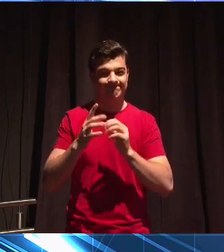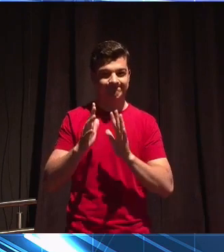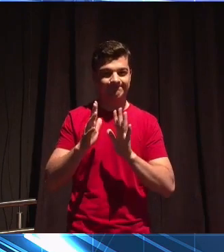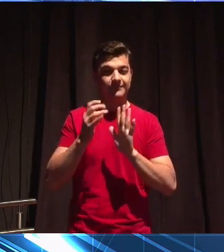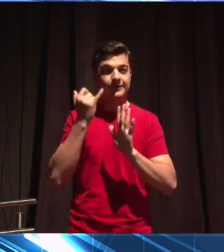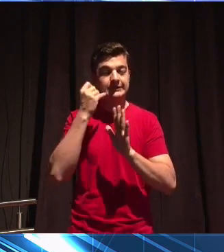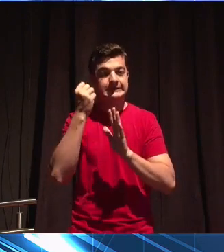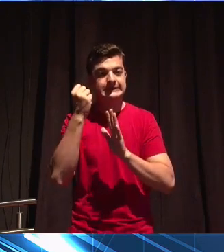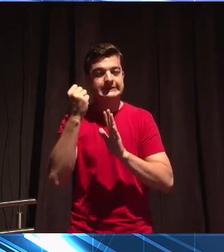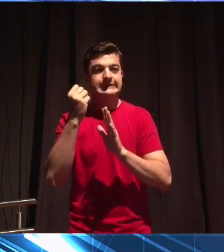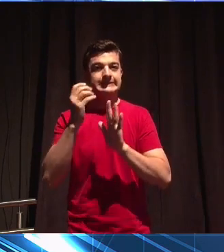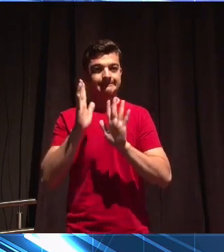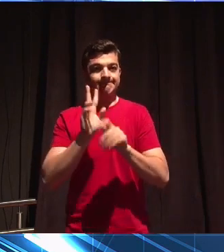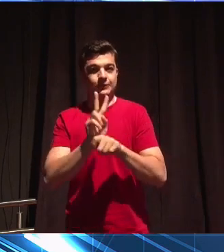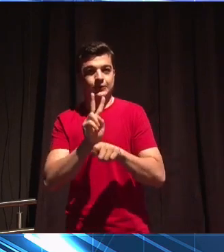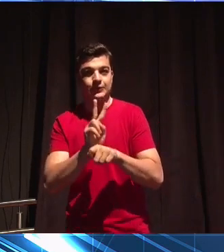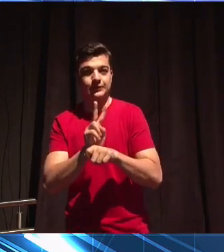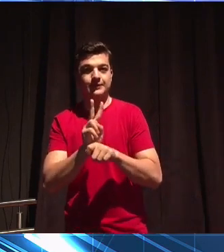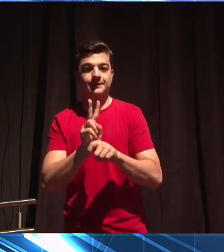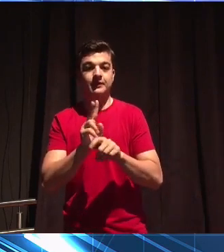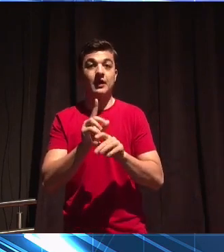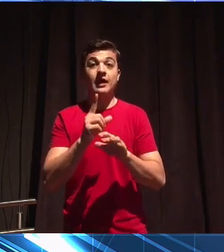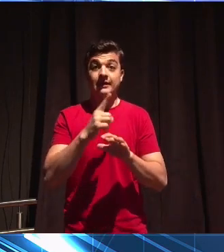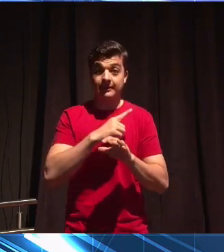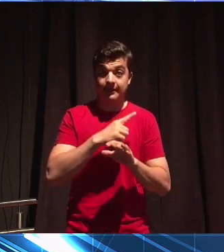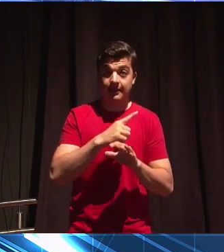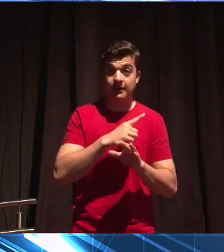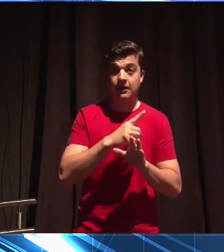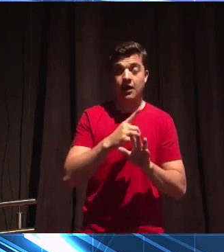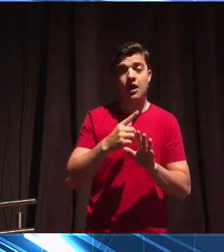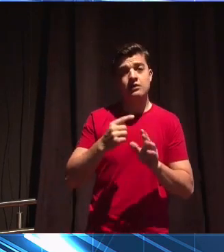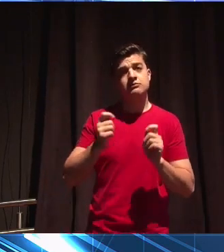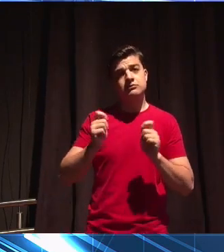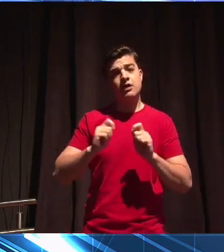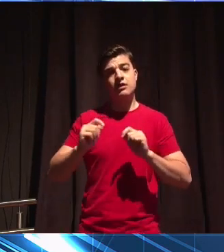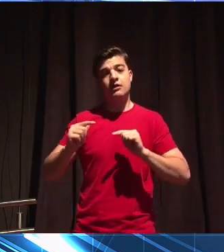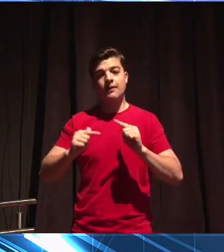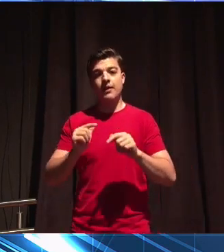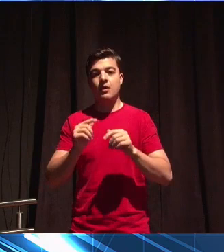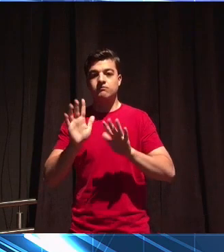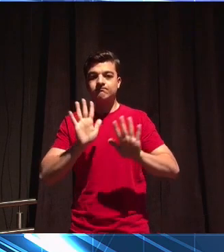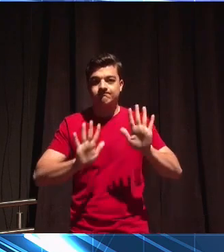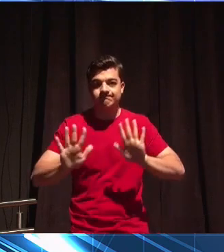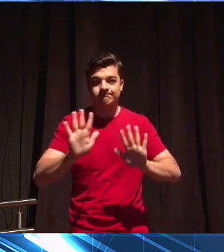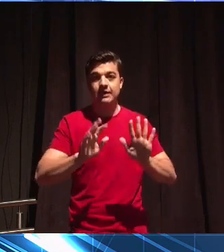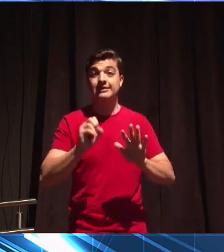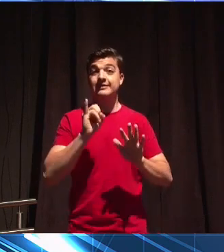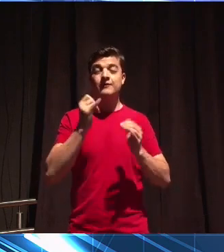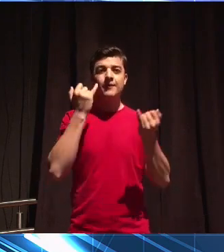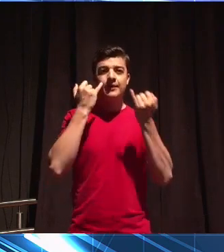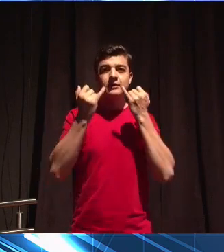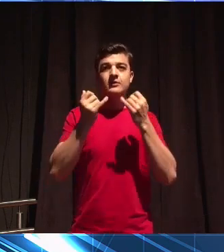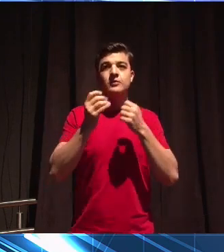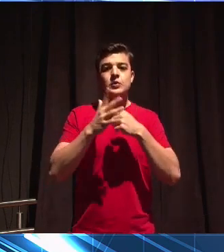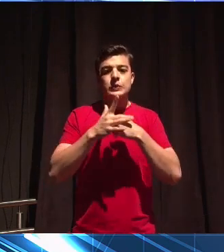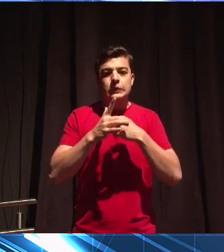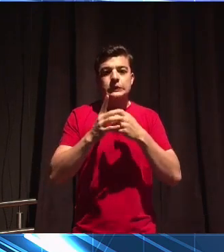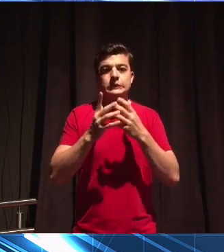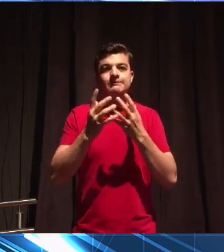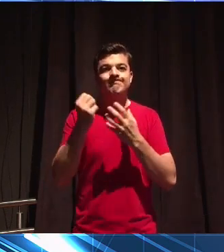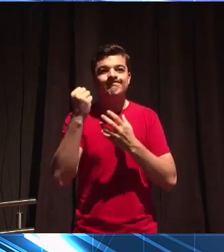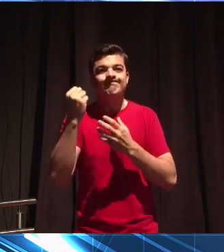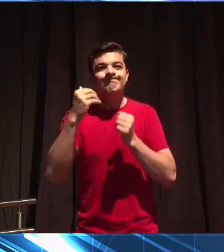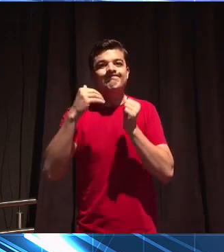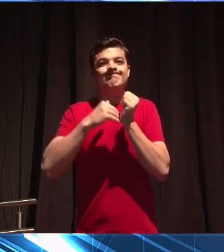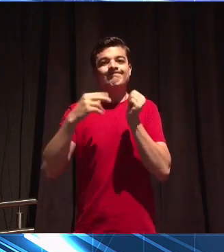coisas. Se não tenho dados sensíveis, eu posso trabalhar com algumas gamas um pouco maiores de possibilidades. Exemplo, eu